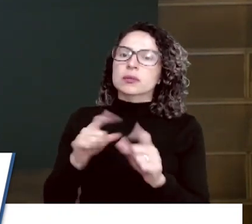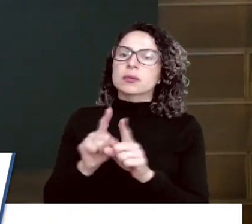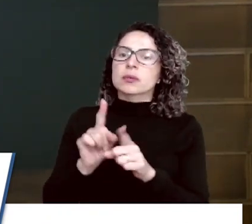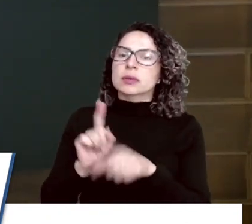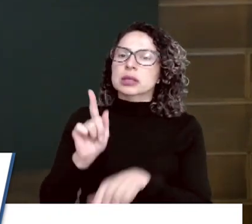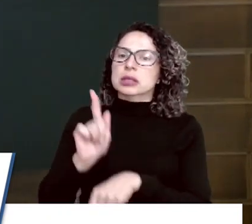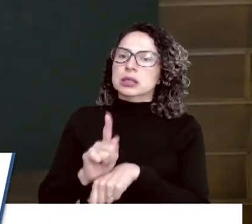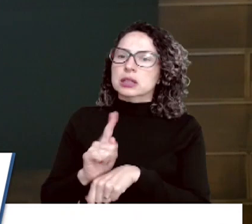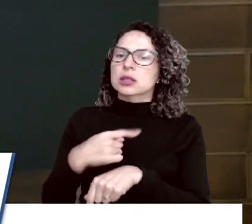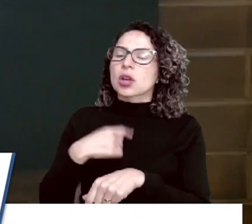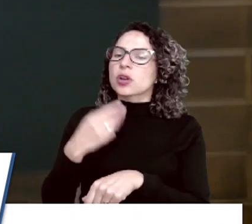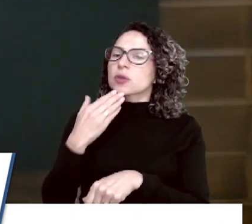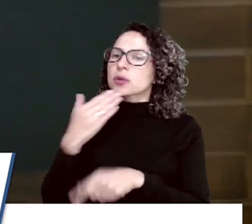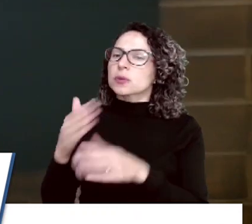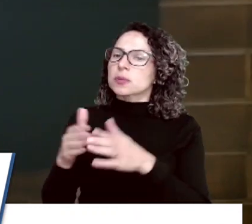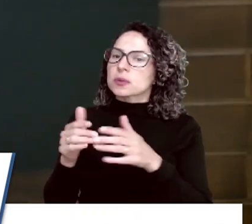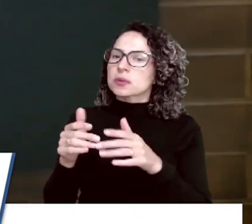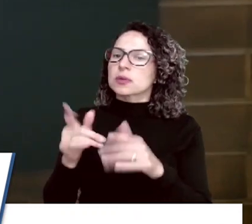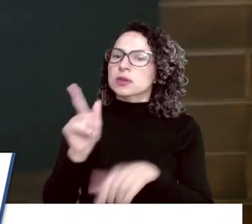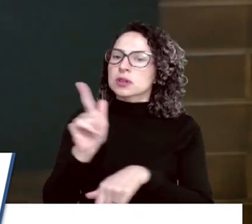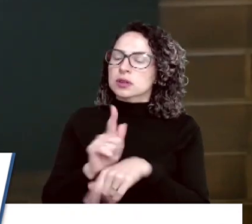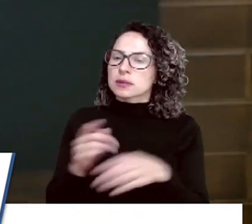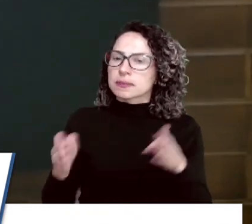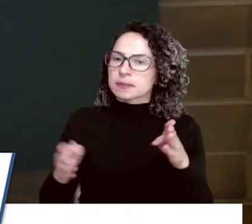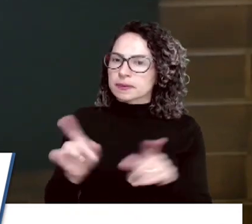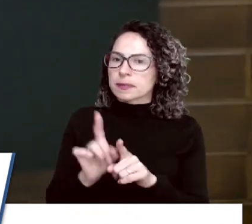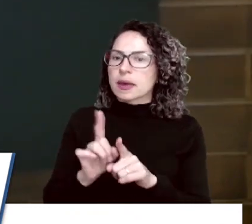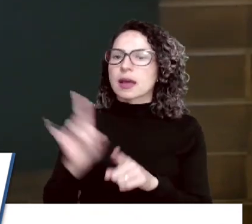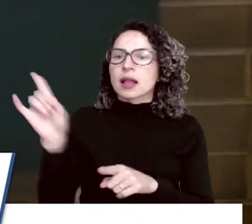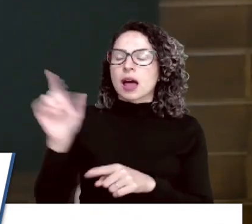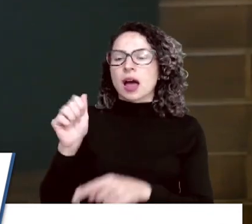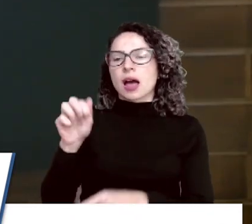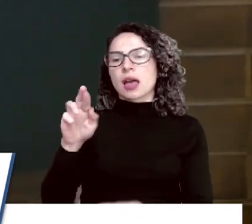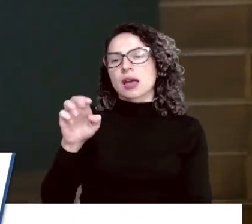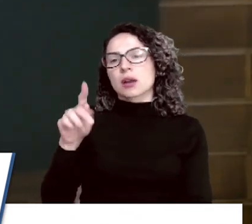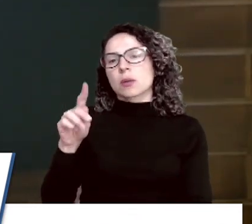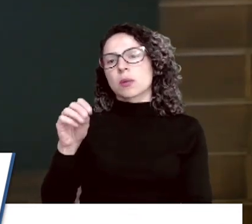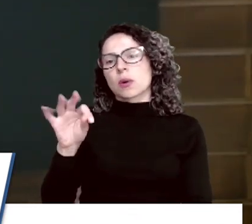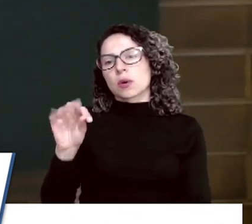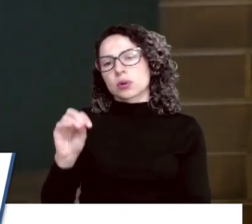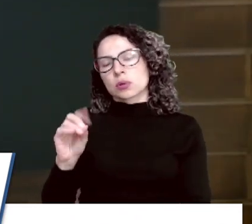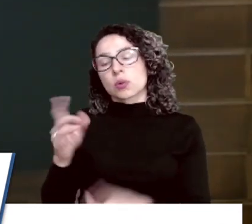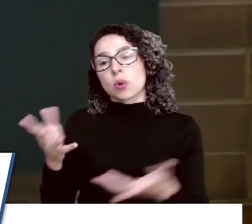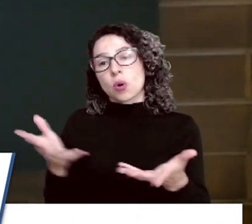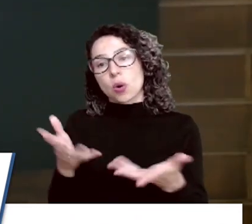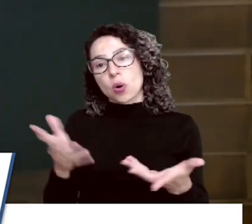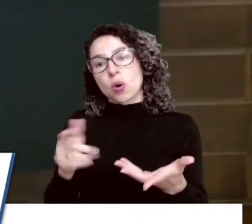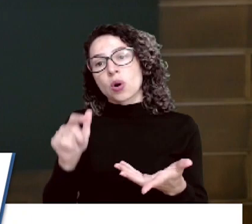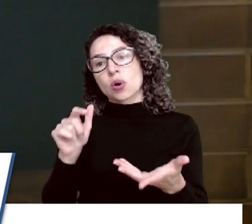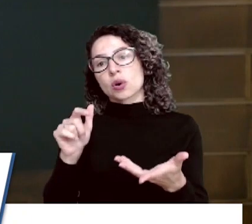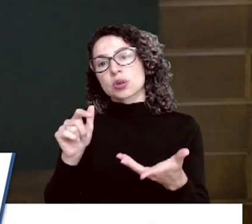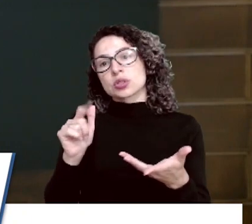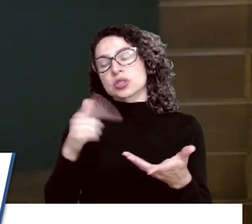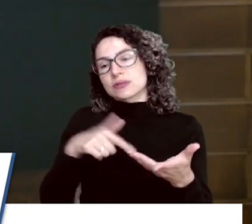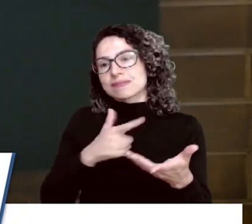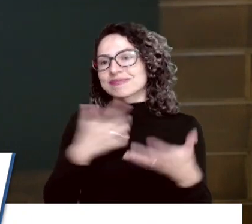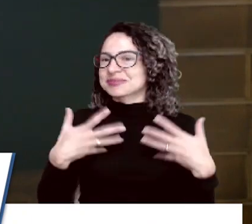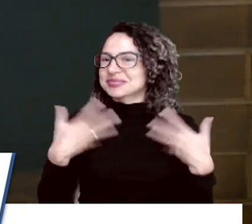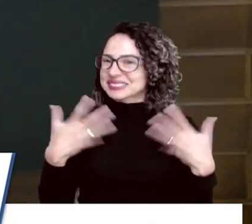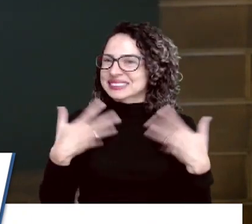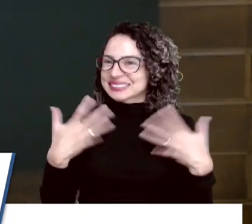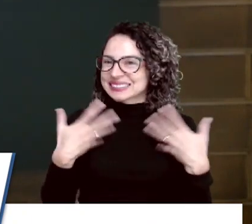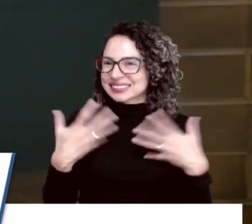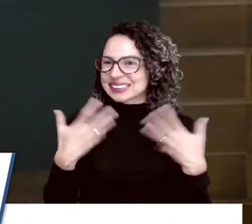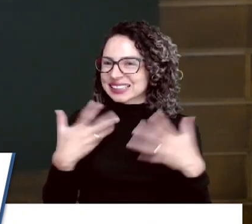fizemos pedidos nessa gestão também, está acontecendo no aeroporto. Mas hoje foi um dia assim, até a gente ficar mais feliz, né? Por